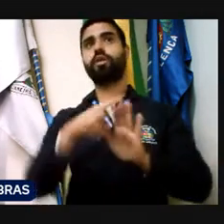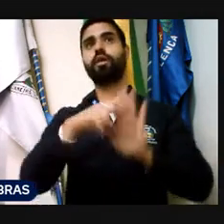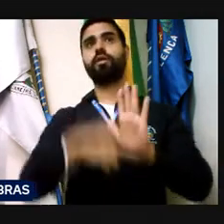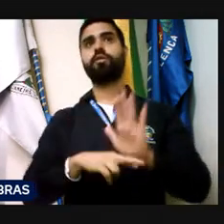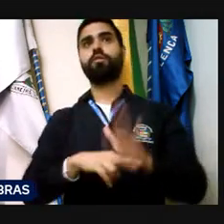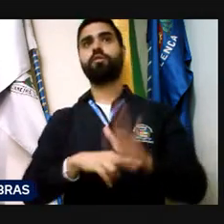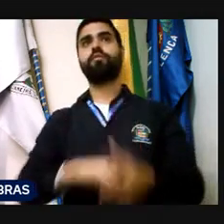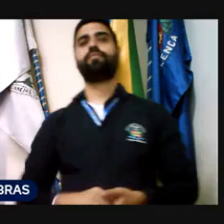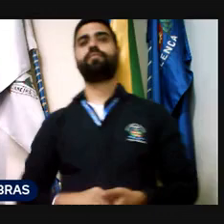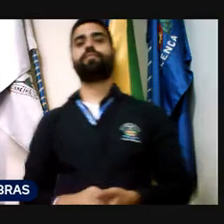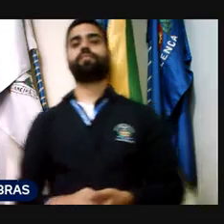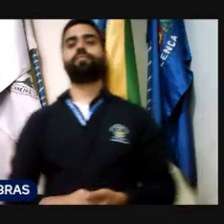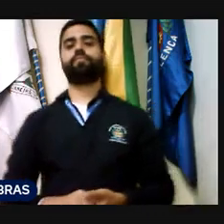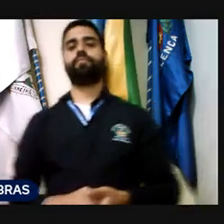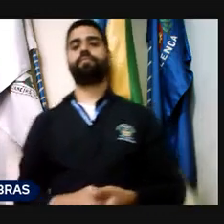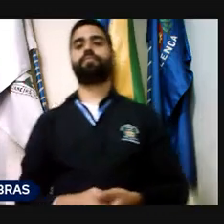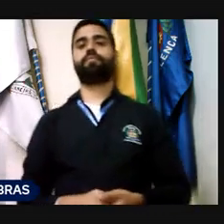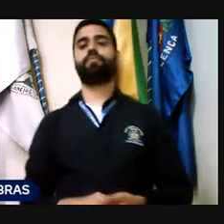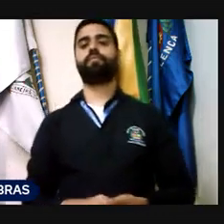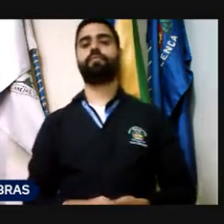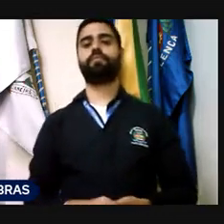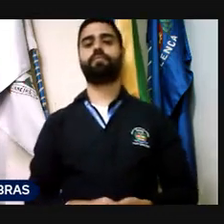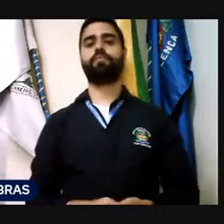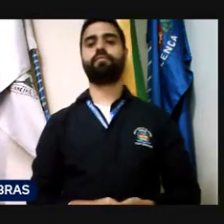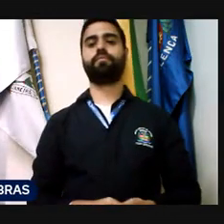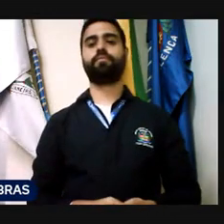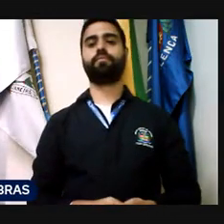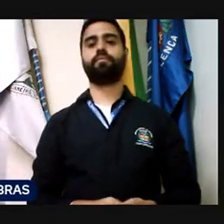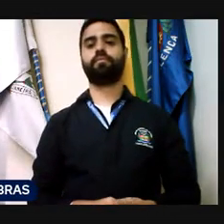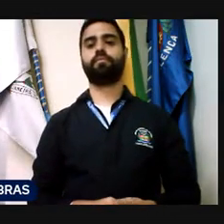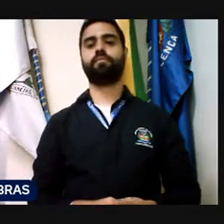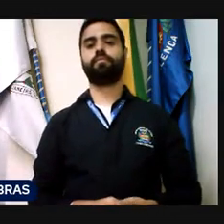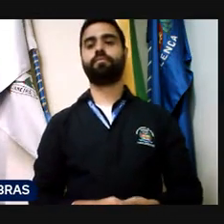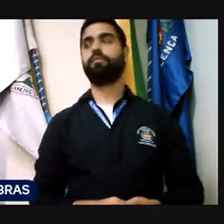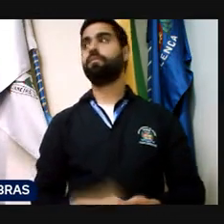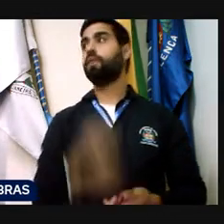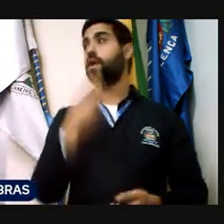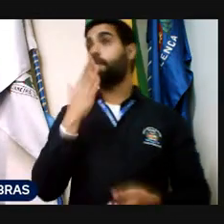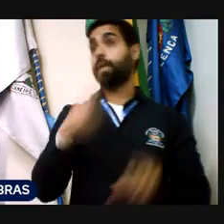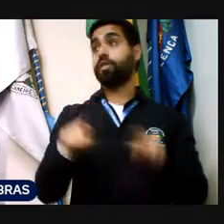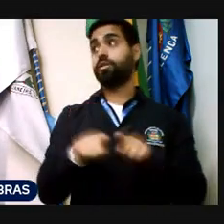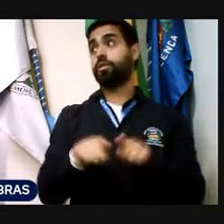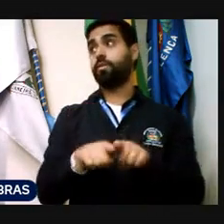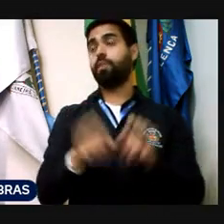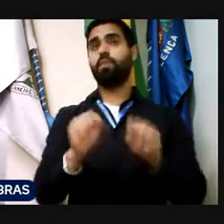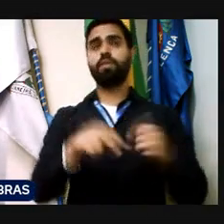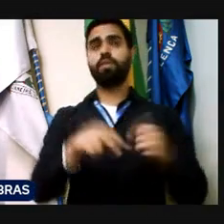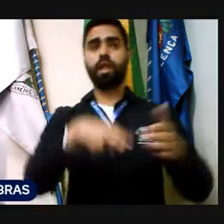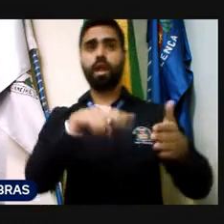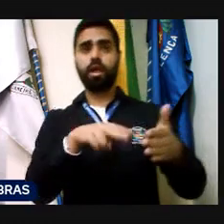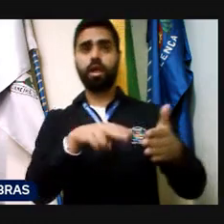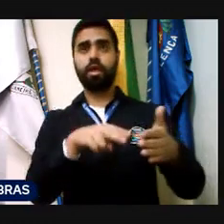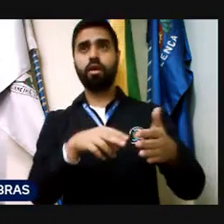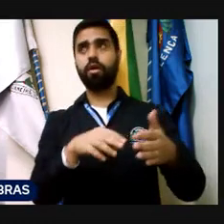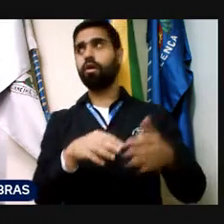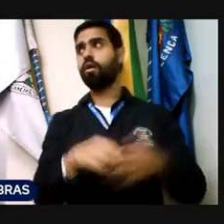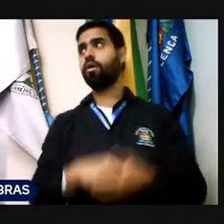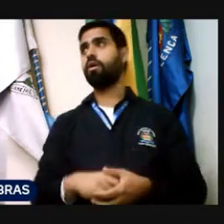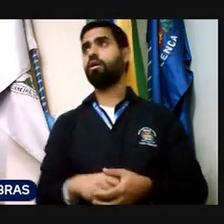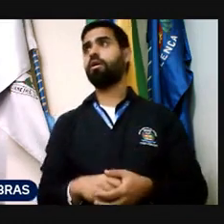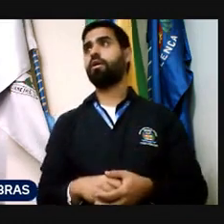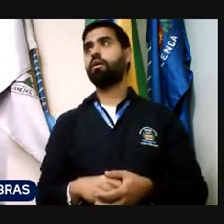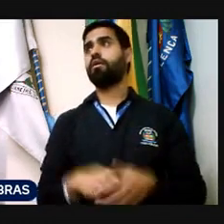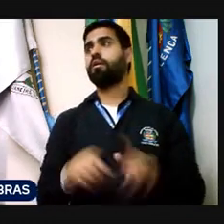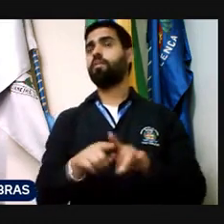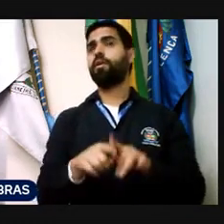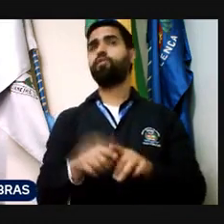redação. Peço à comissão que avalie o projeto 32 de autoria do vereador Saulo